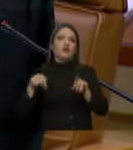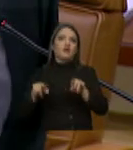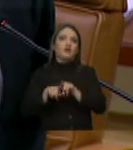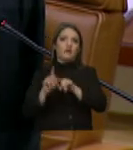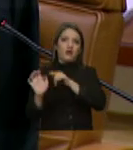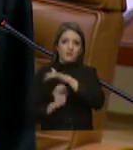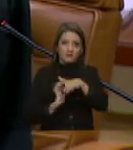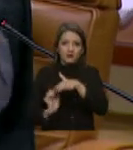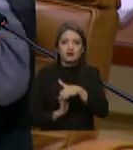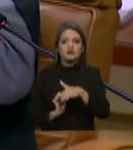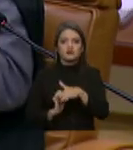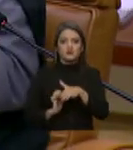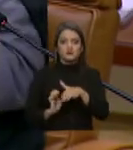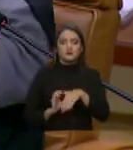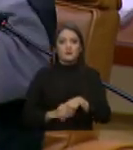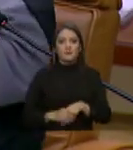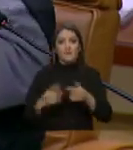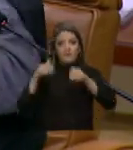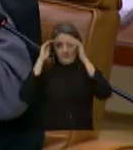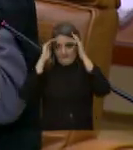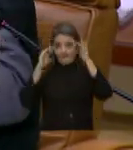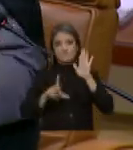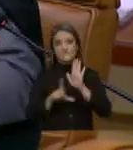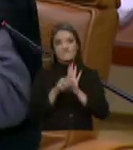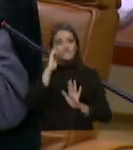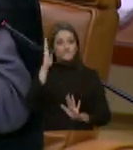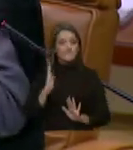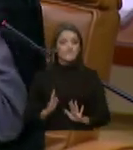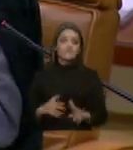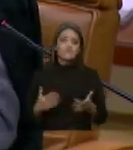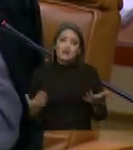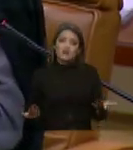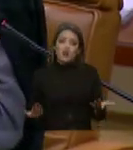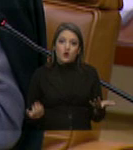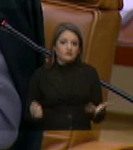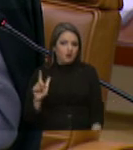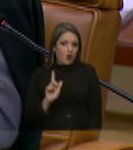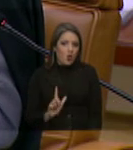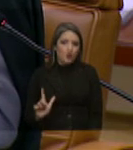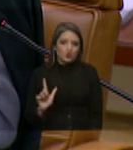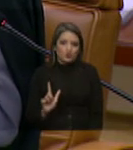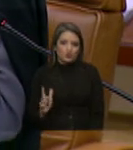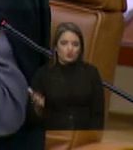isso é algo dentro do direito mais ou menos óbvio